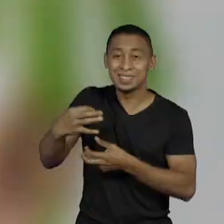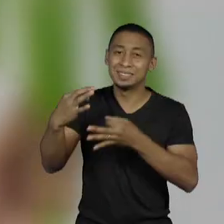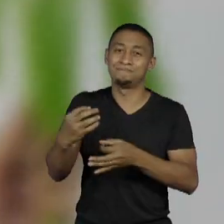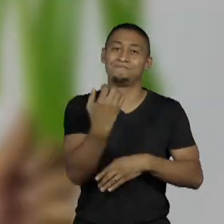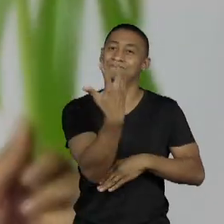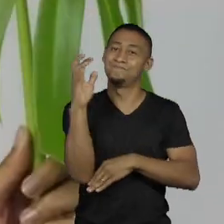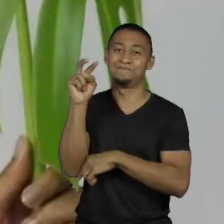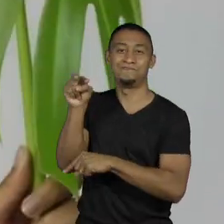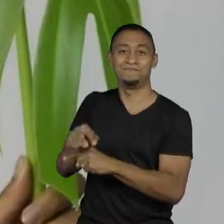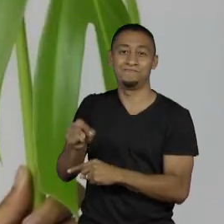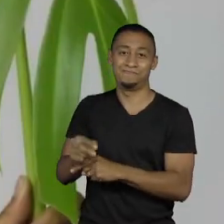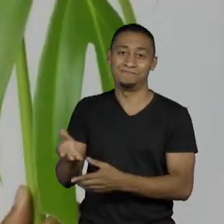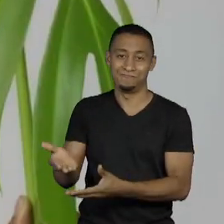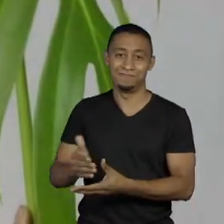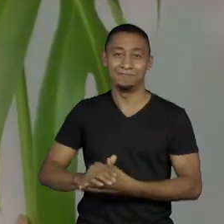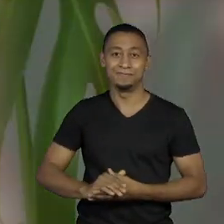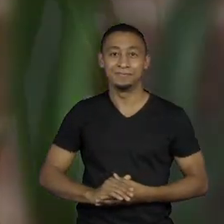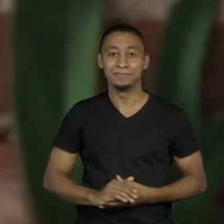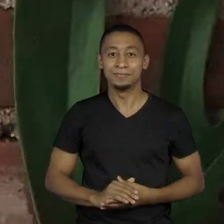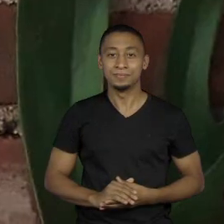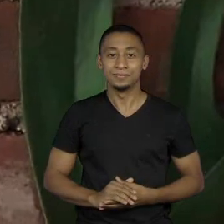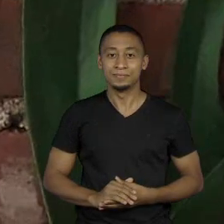né?